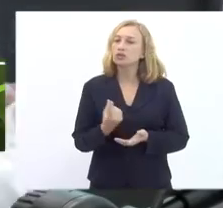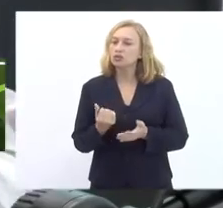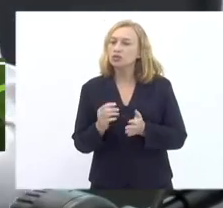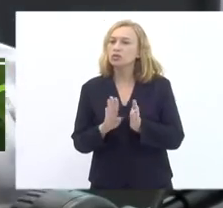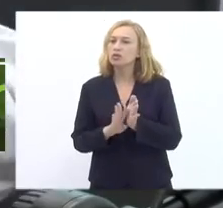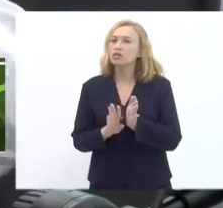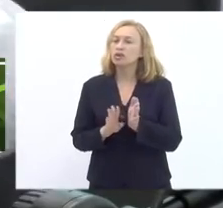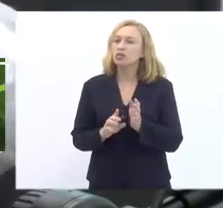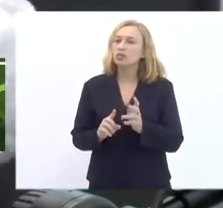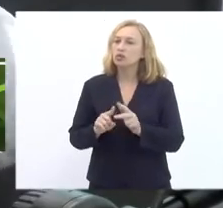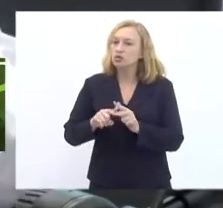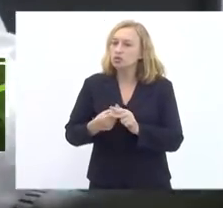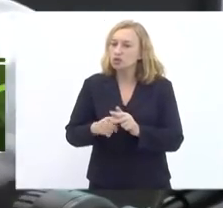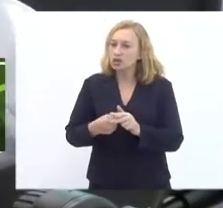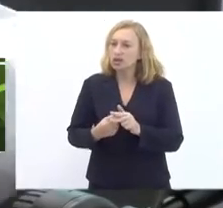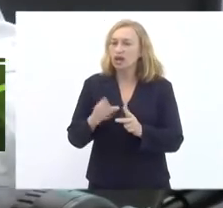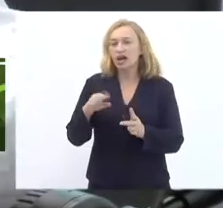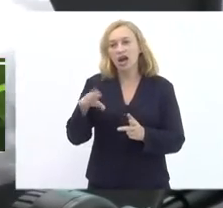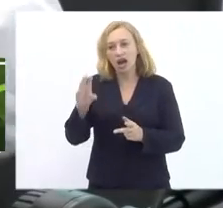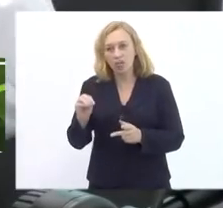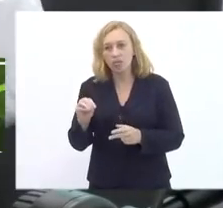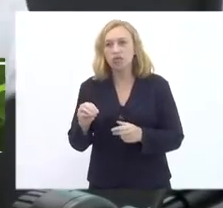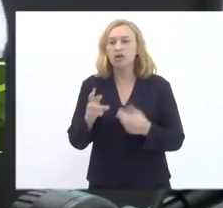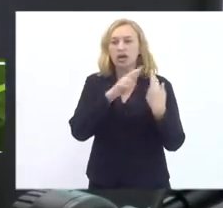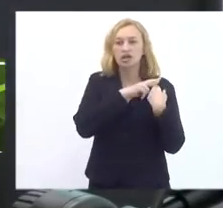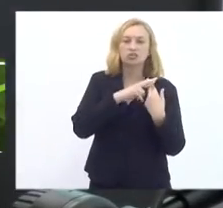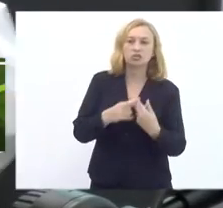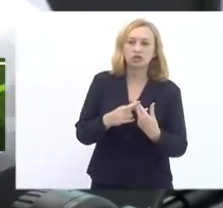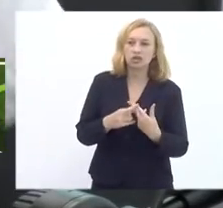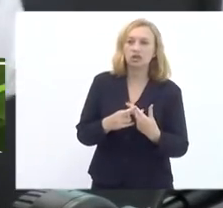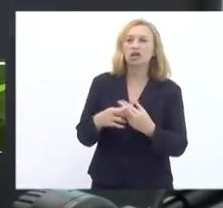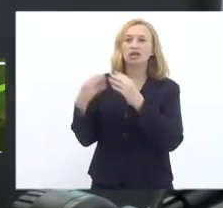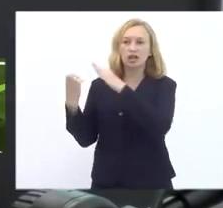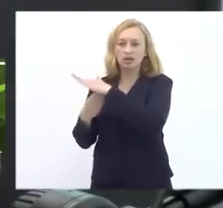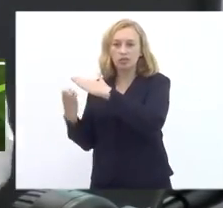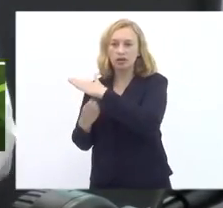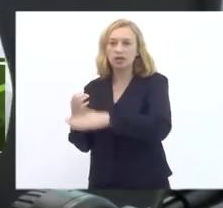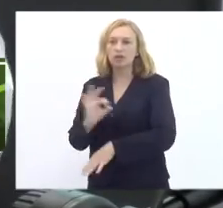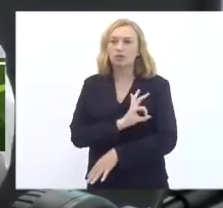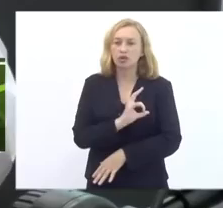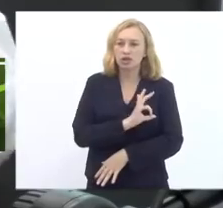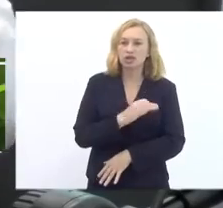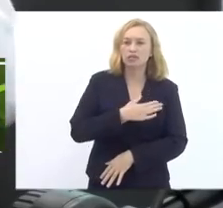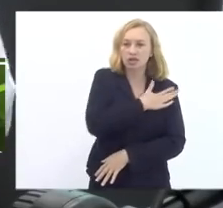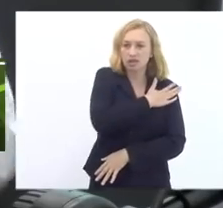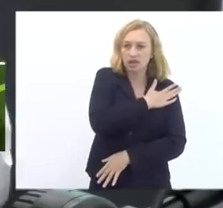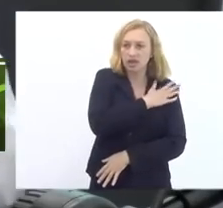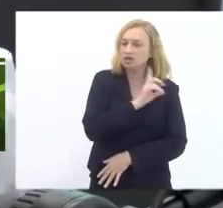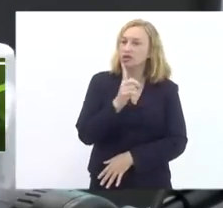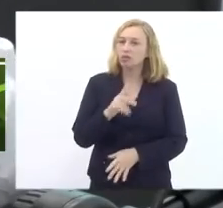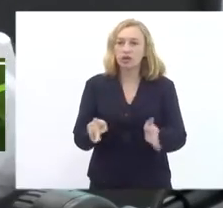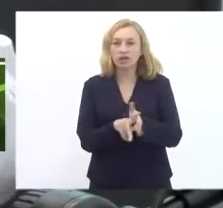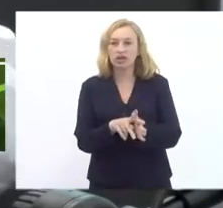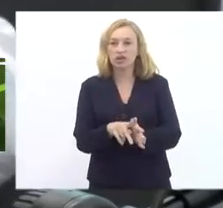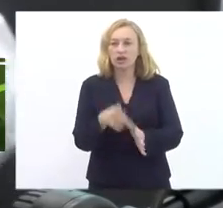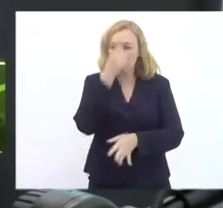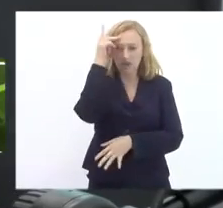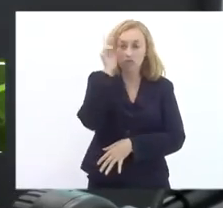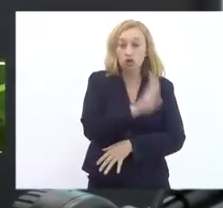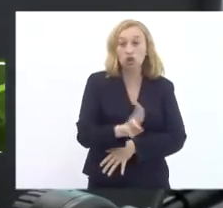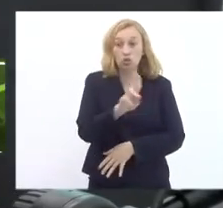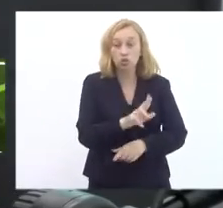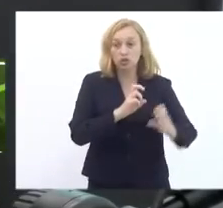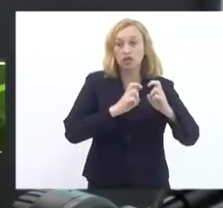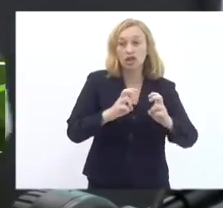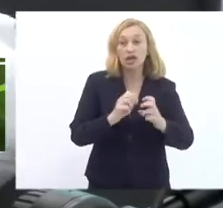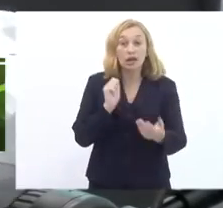esses cabos todos. Furto de cabos, responsabilidade da concessionária da Polícia Militar, não é do usuário. O usuário paga